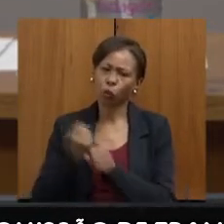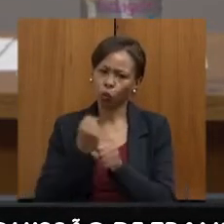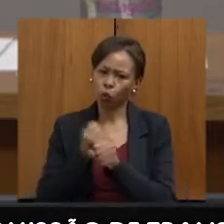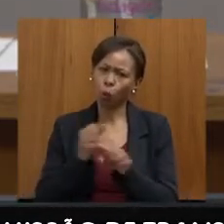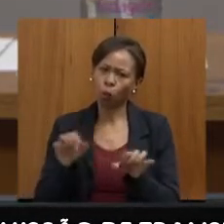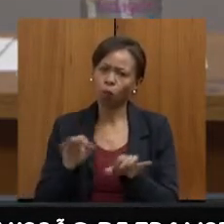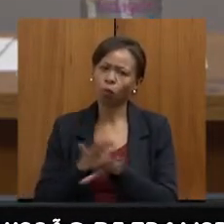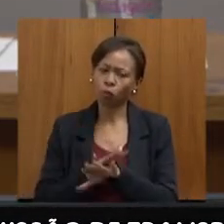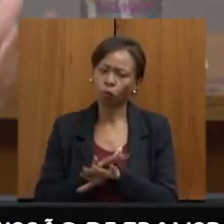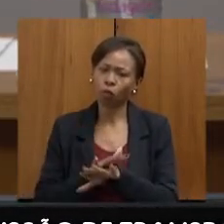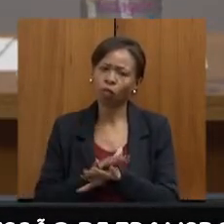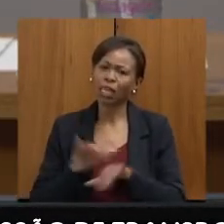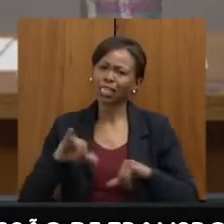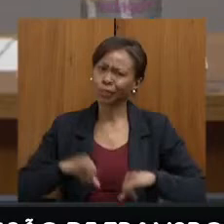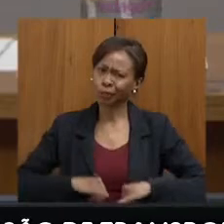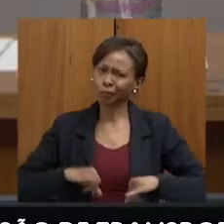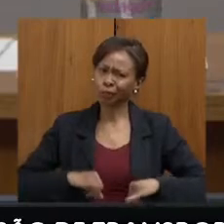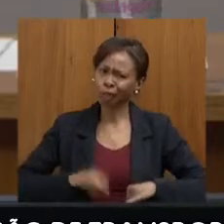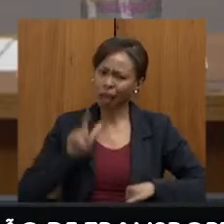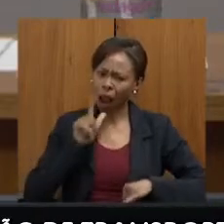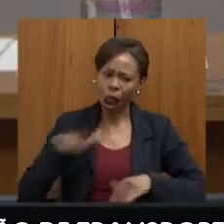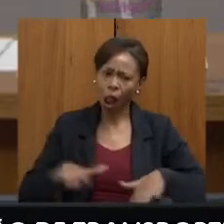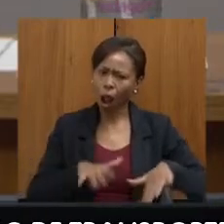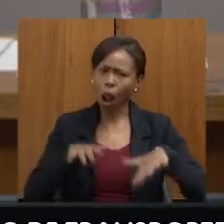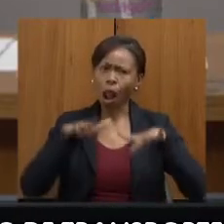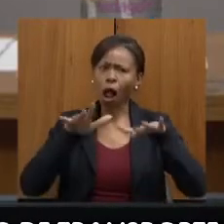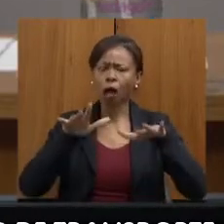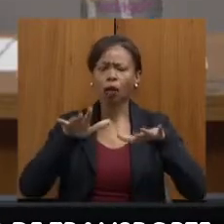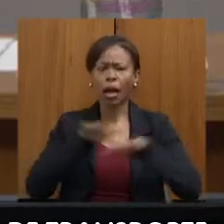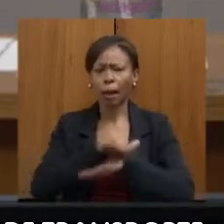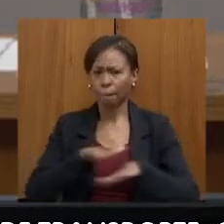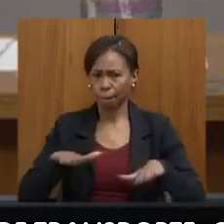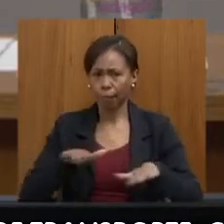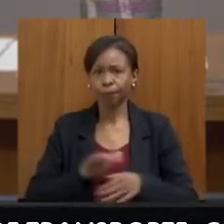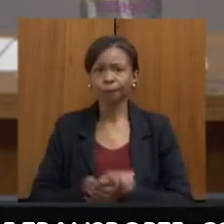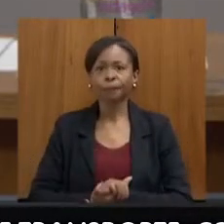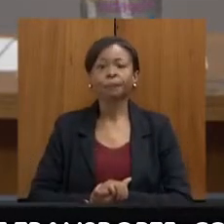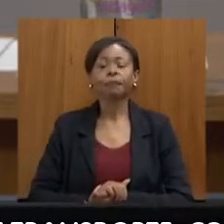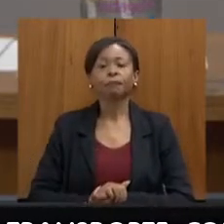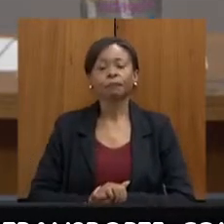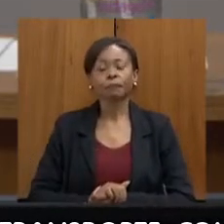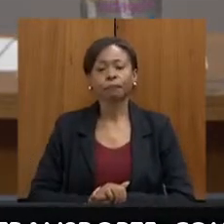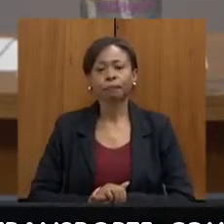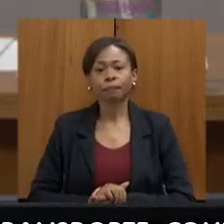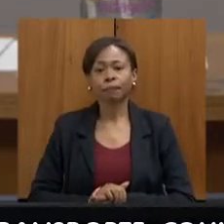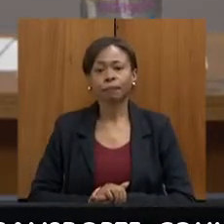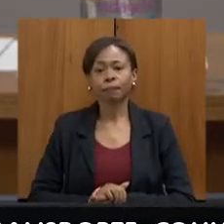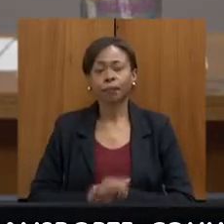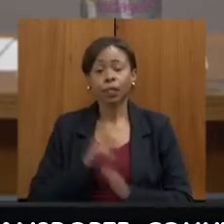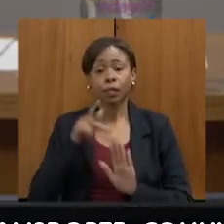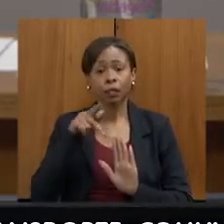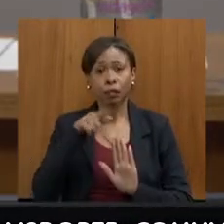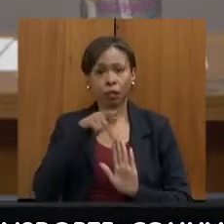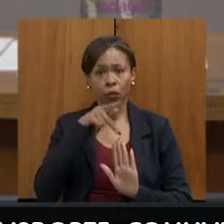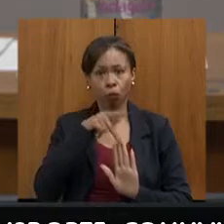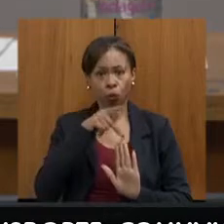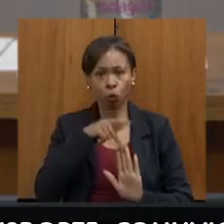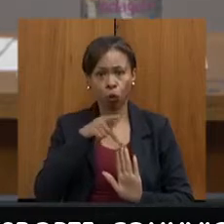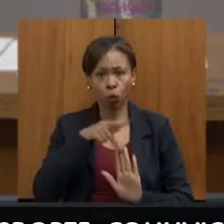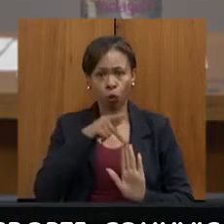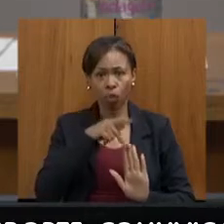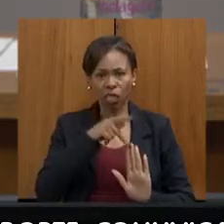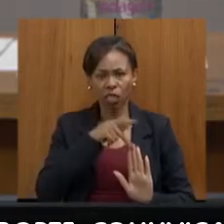sofrimento na dessa questão das enchentes com relação à porta a portaria